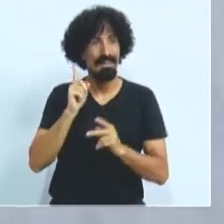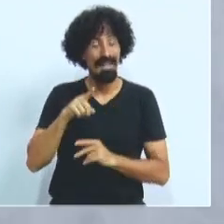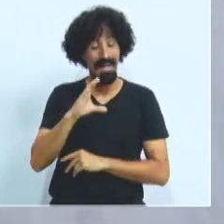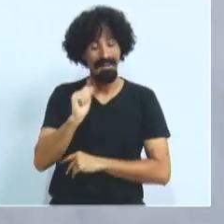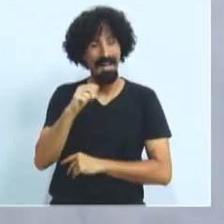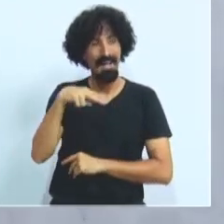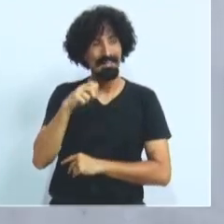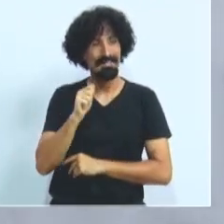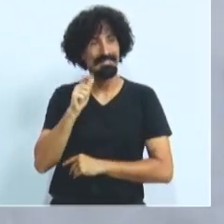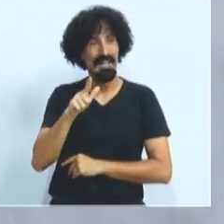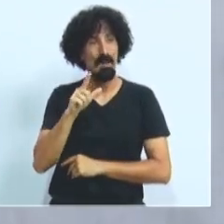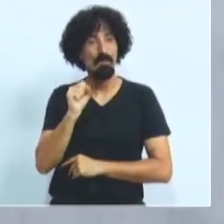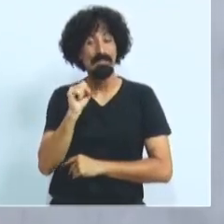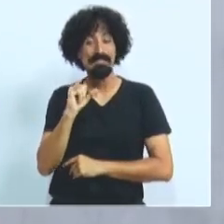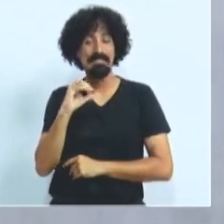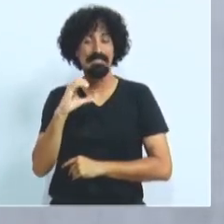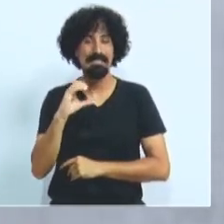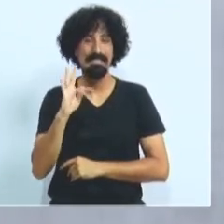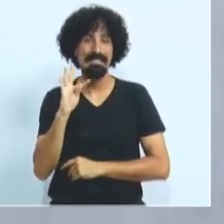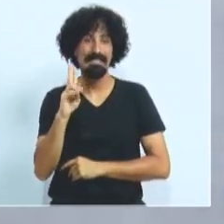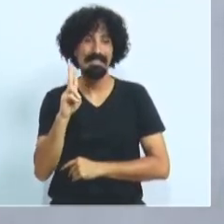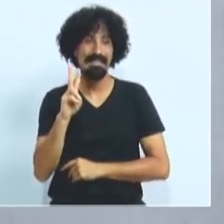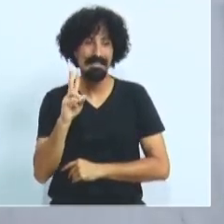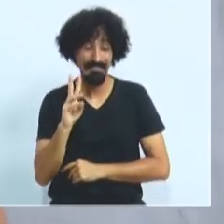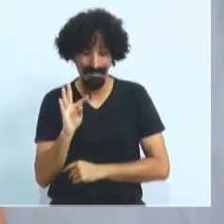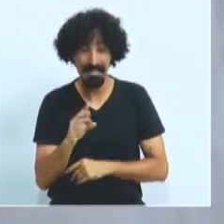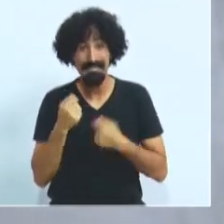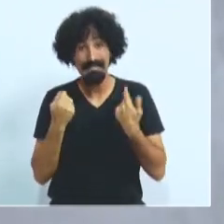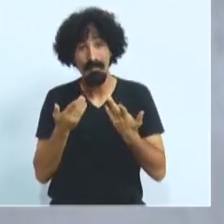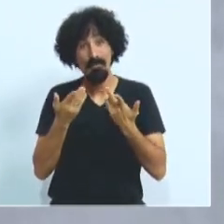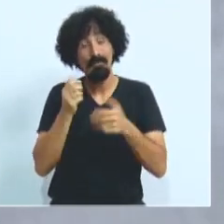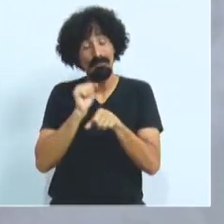você rever, compartilhar com outras pessoas. Espero que